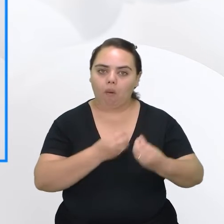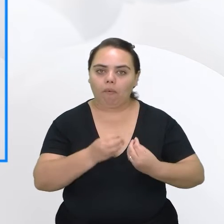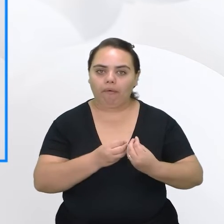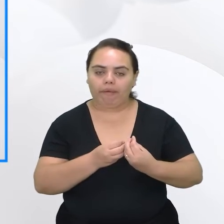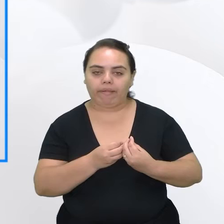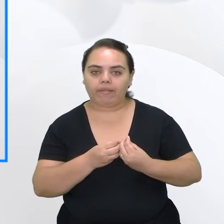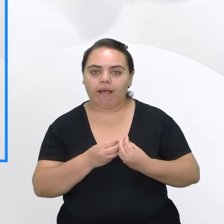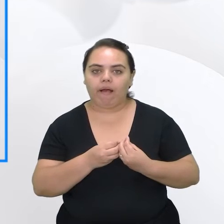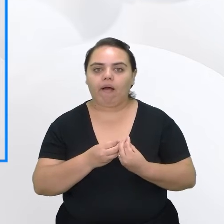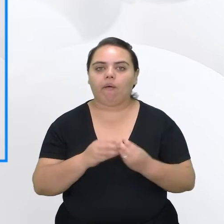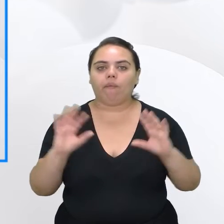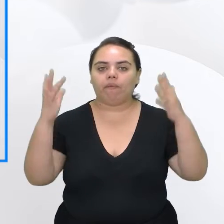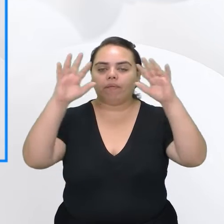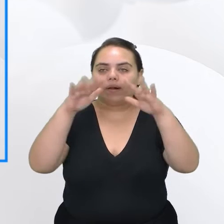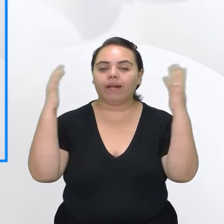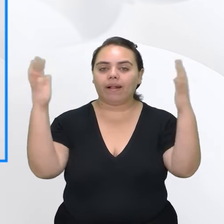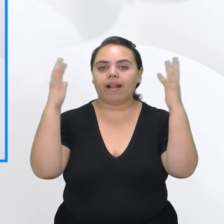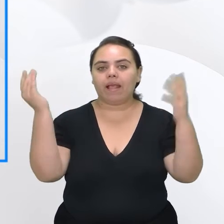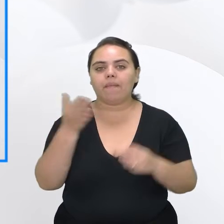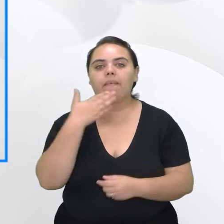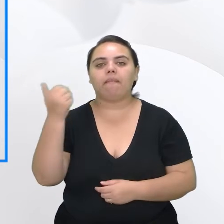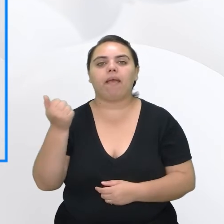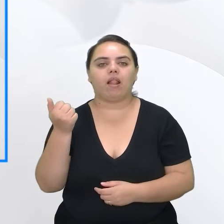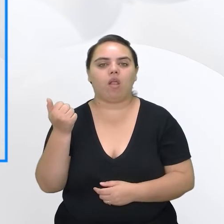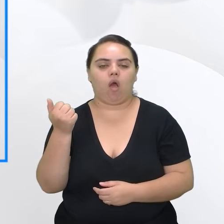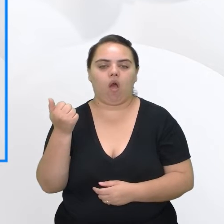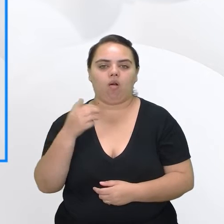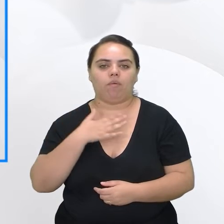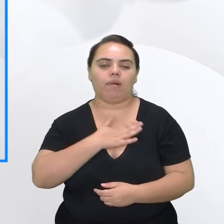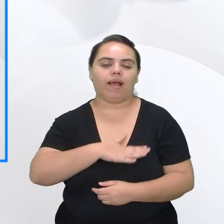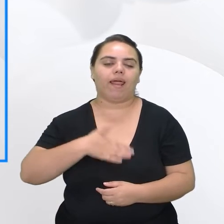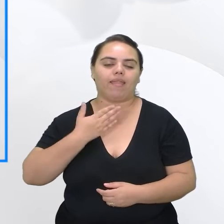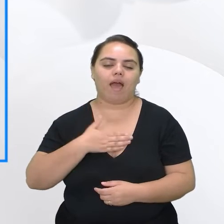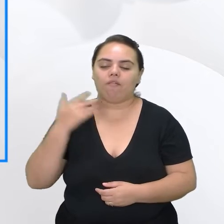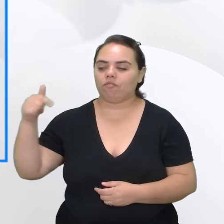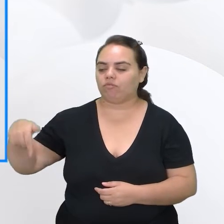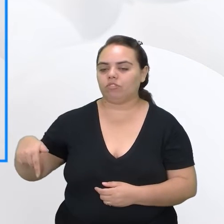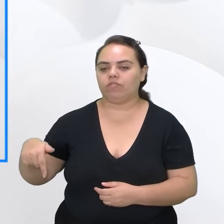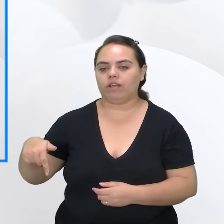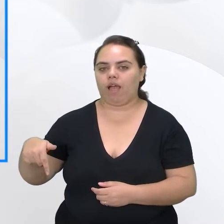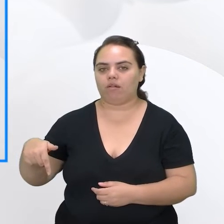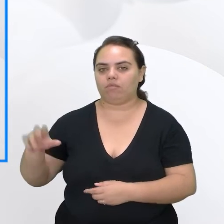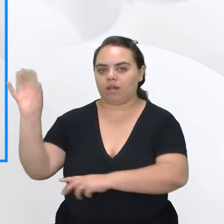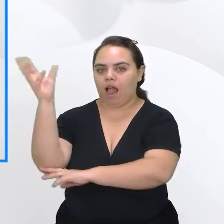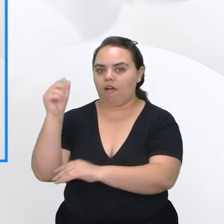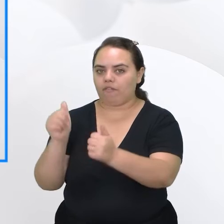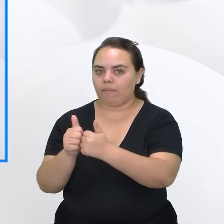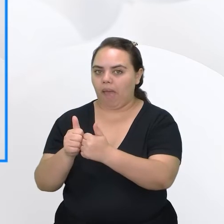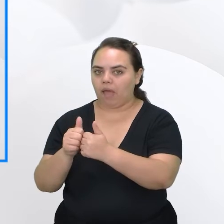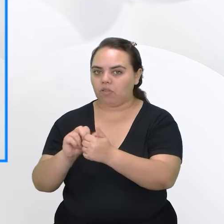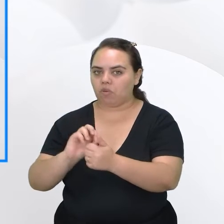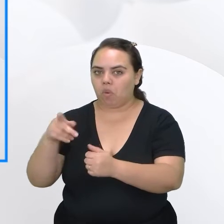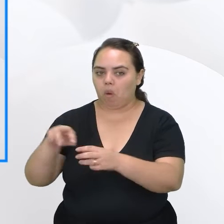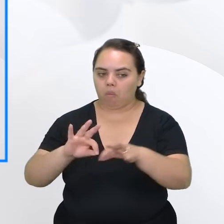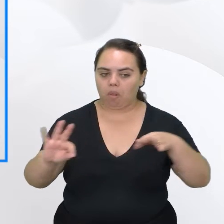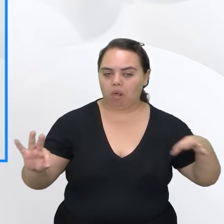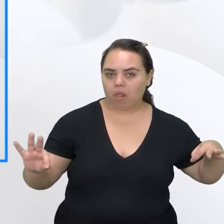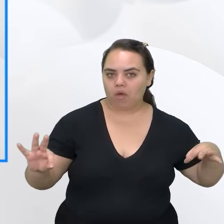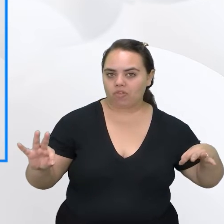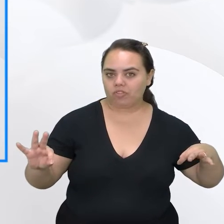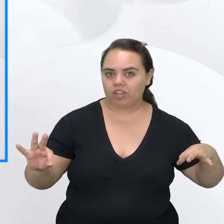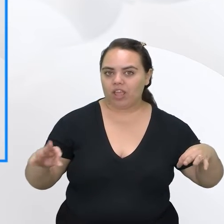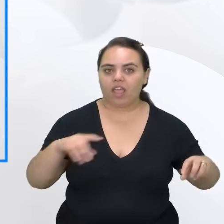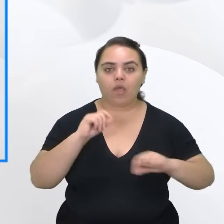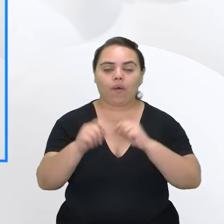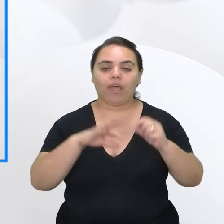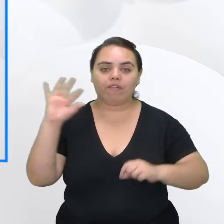fresco? Onde, até no corpo, onde é mais agradável de ficar, né? E o que vai acontecer, então, se a gente eliminar todas as